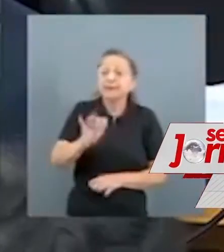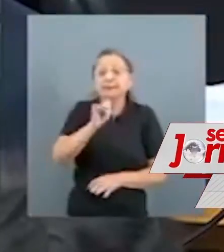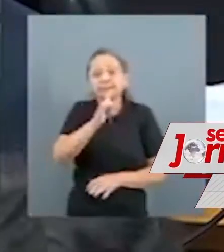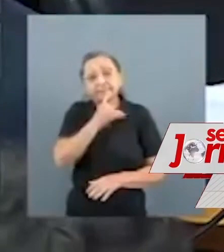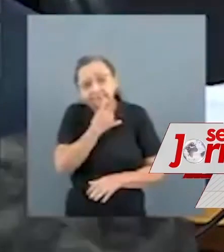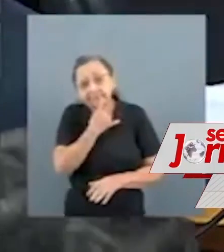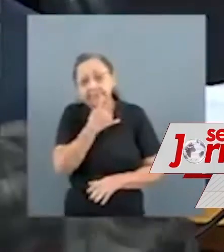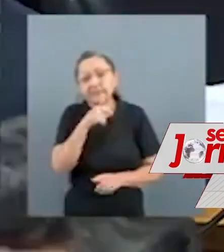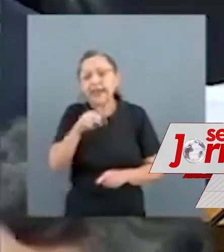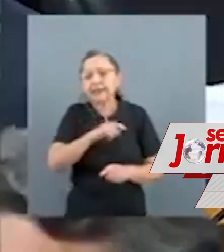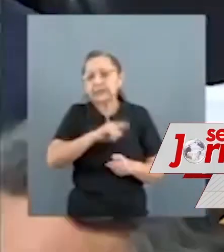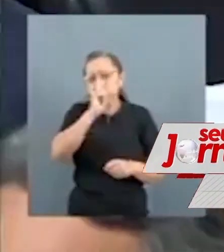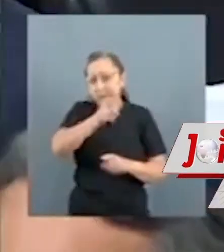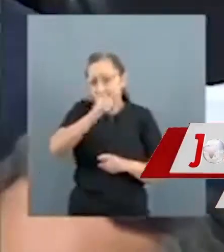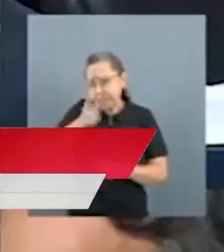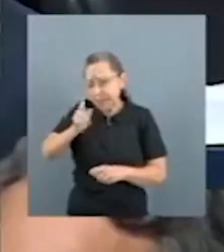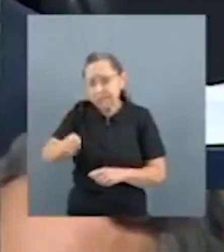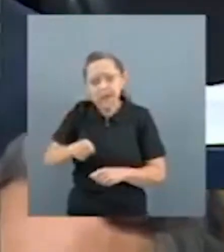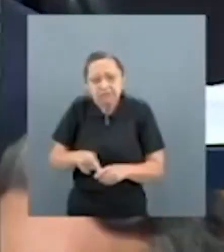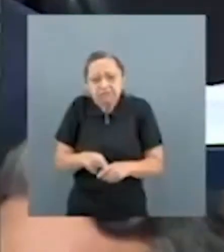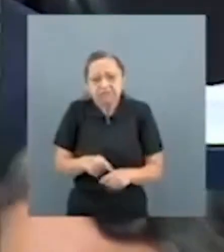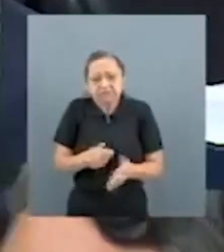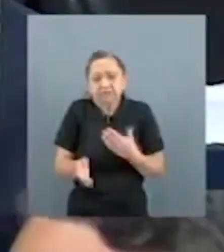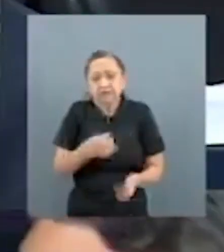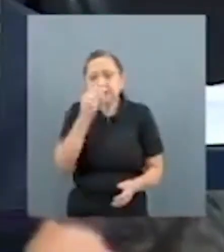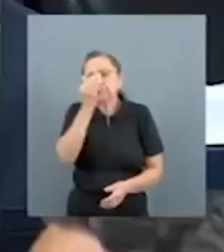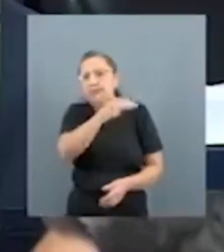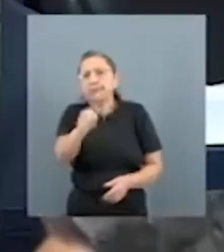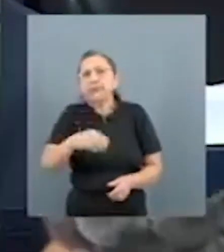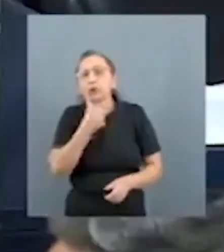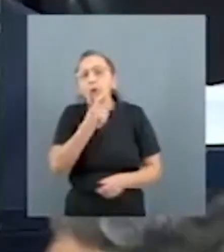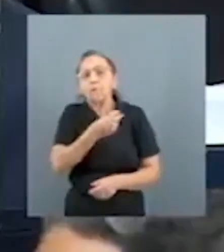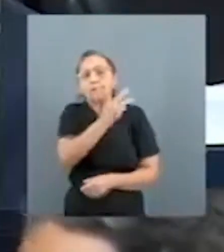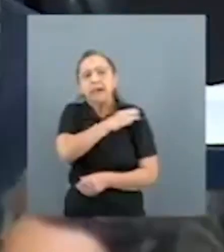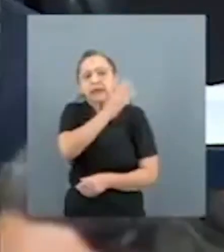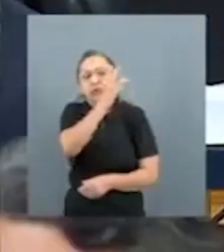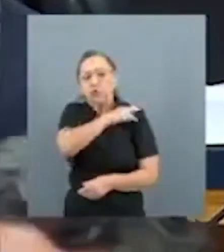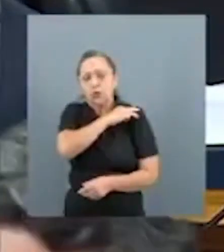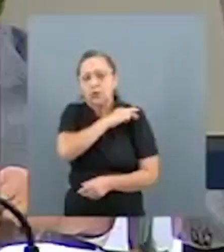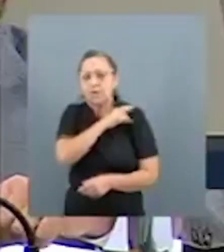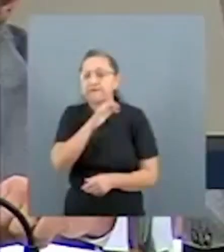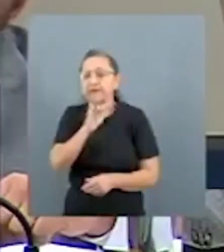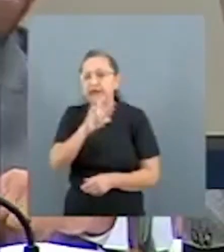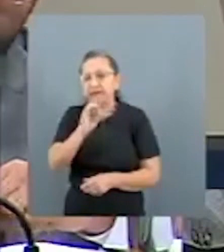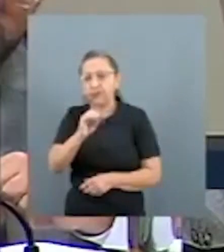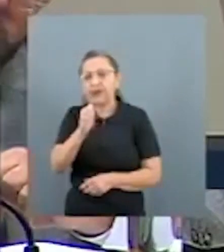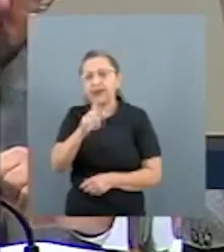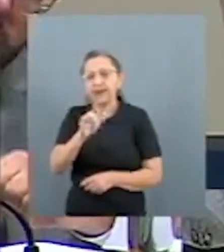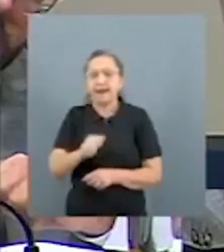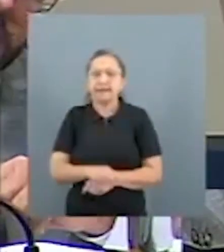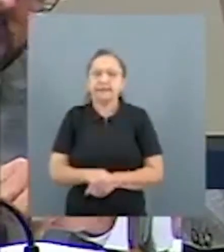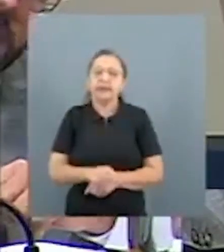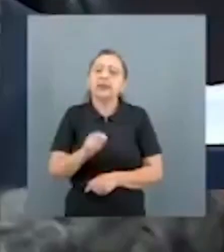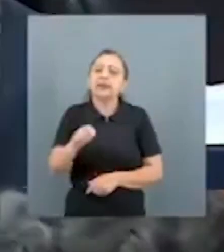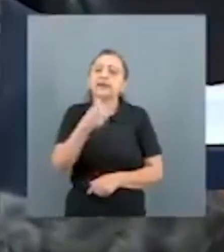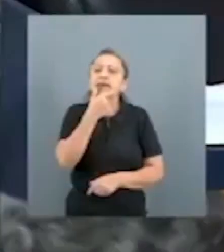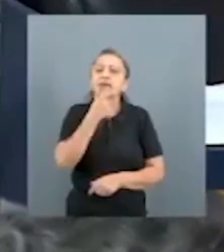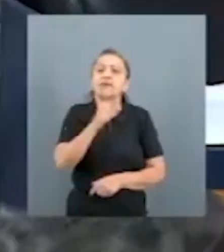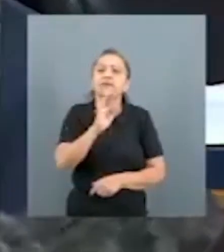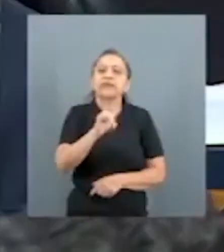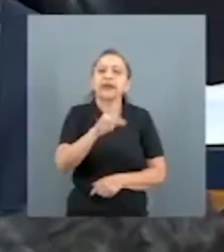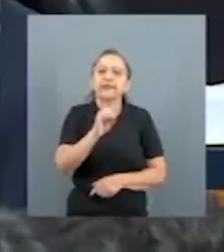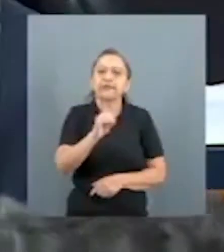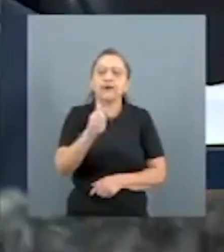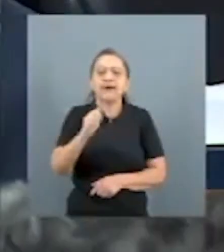infelizmente, essas ordens foram ignoradas pelo Major Flávio Alencar. E o Flávio Alencar, senhoras e